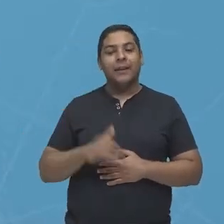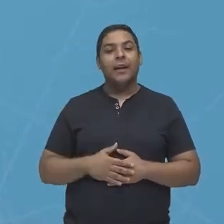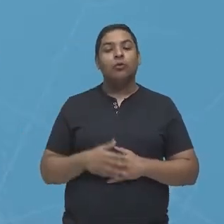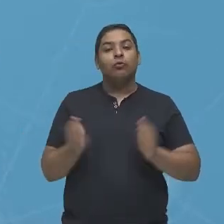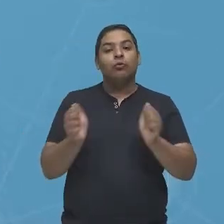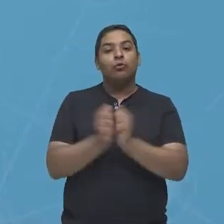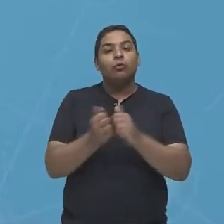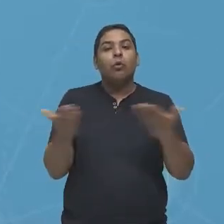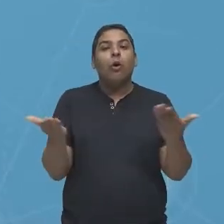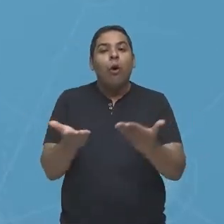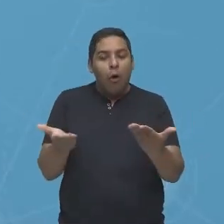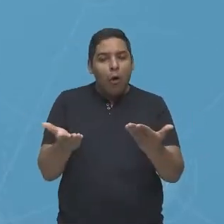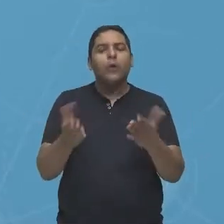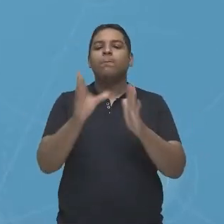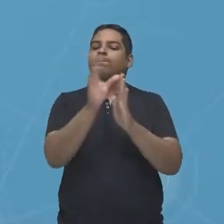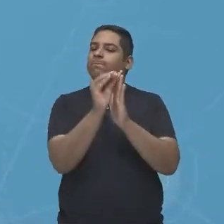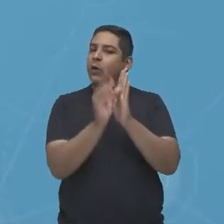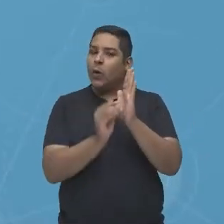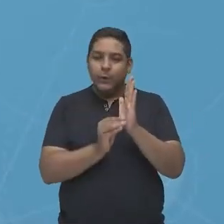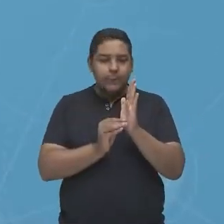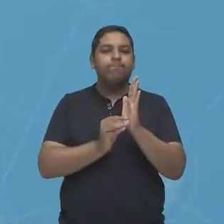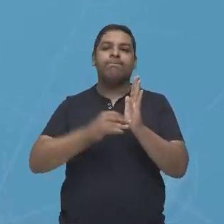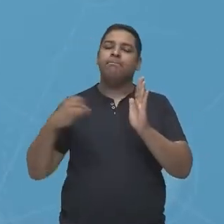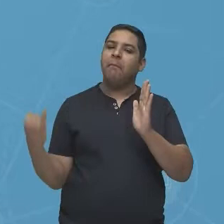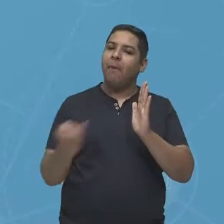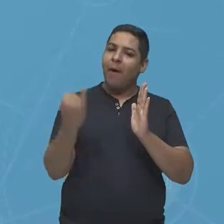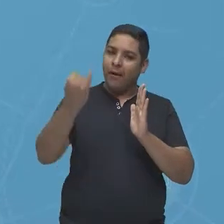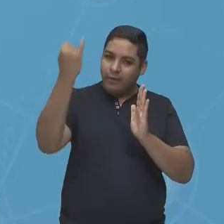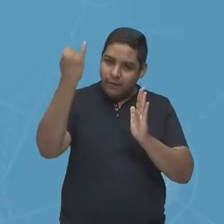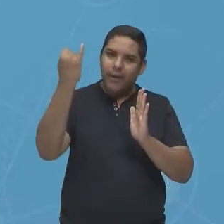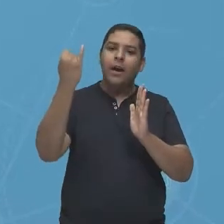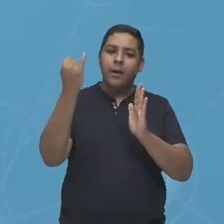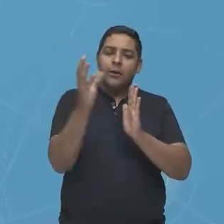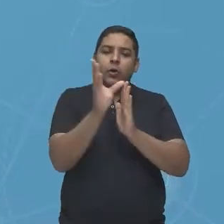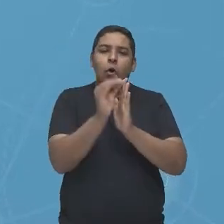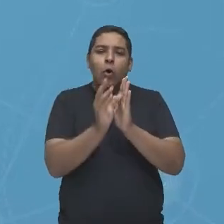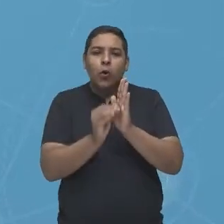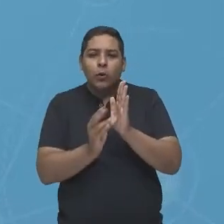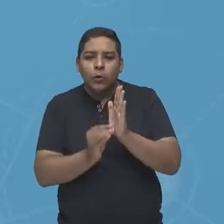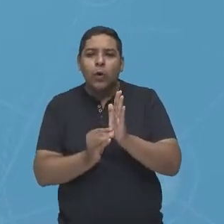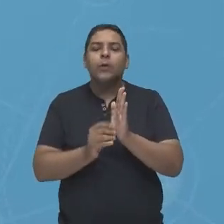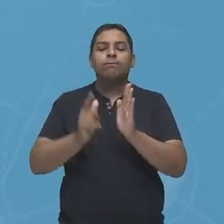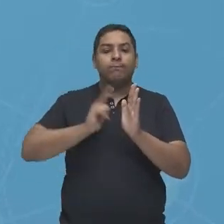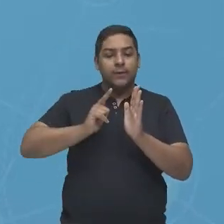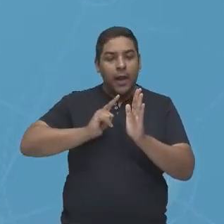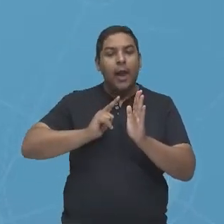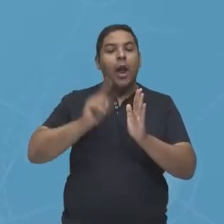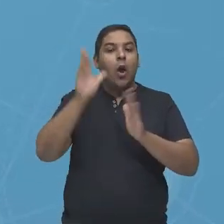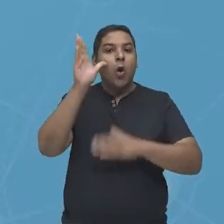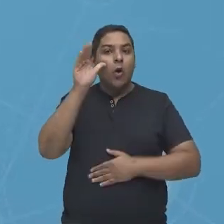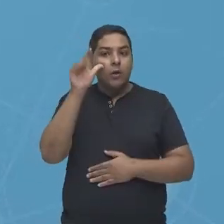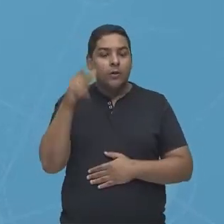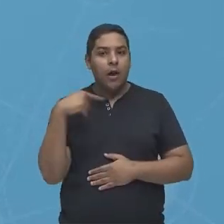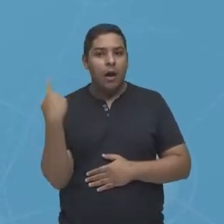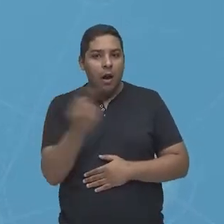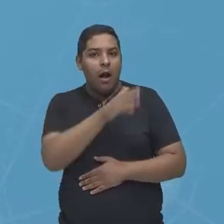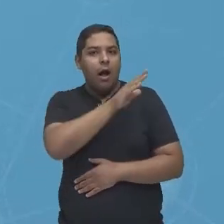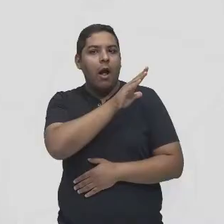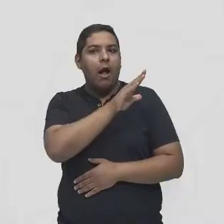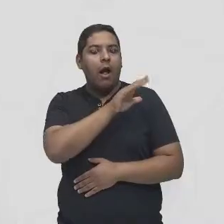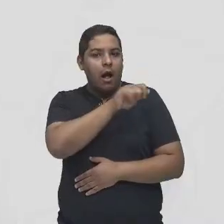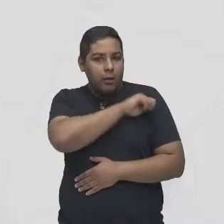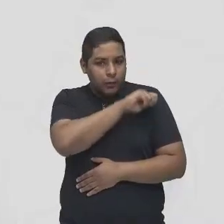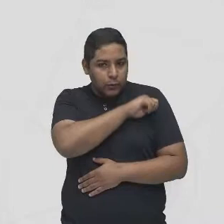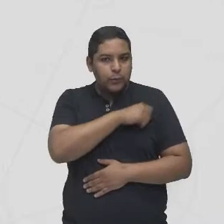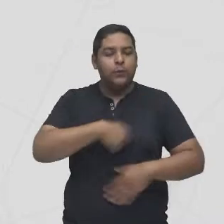hoje para nós trazermos um conteúdo muito importante, um conteúdo que desperta muita curiosidade dos nossos alunos. E eu trouxe aí para